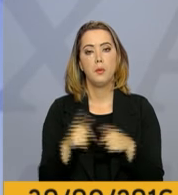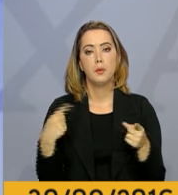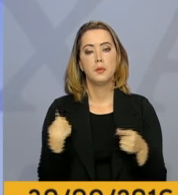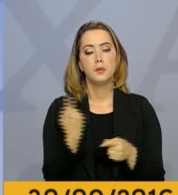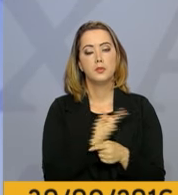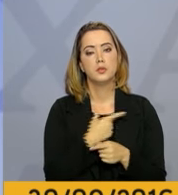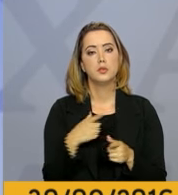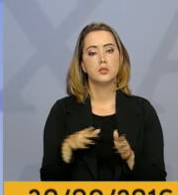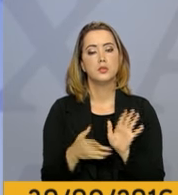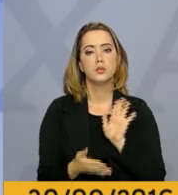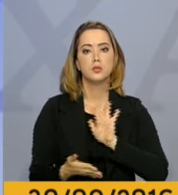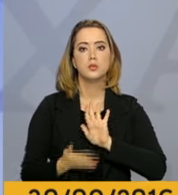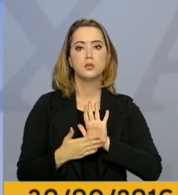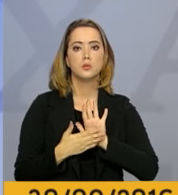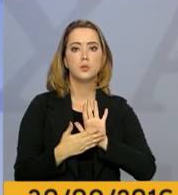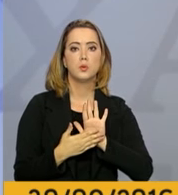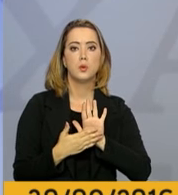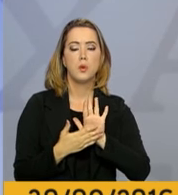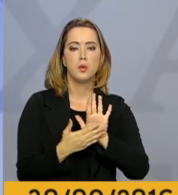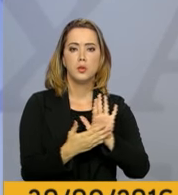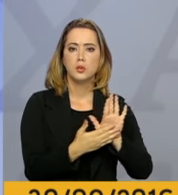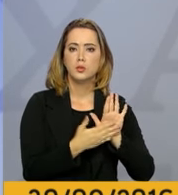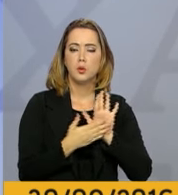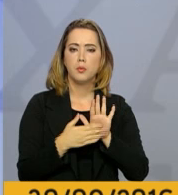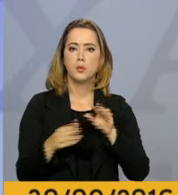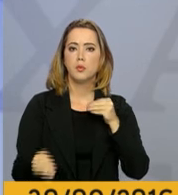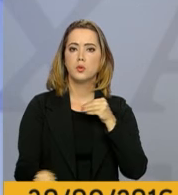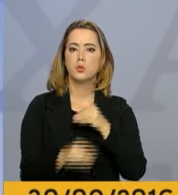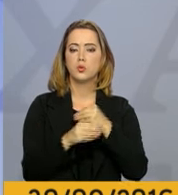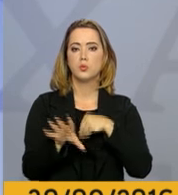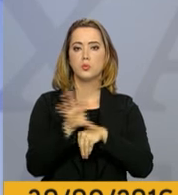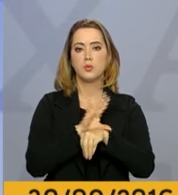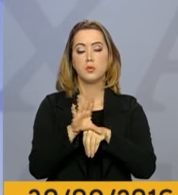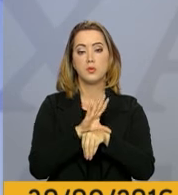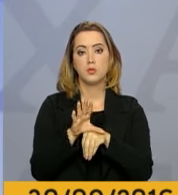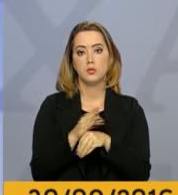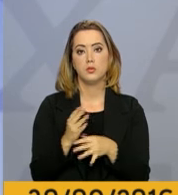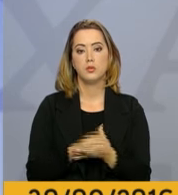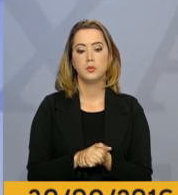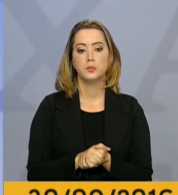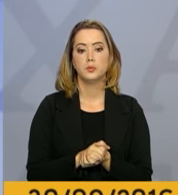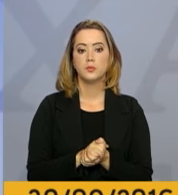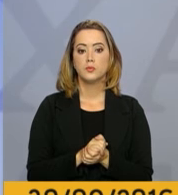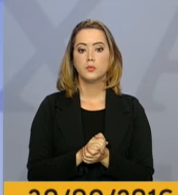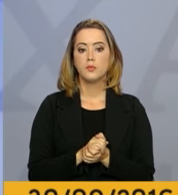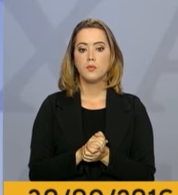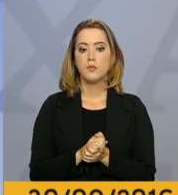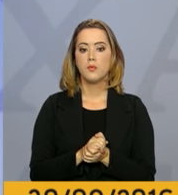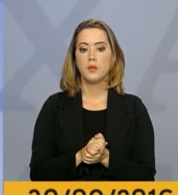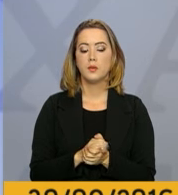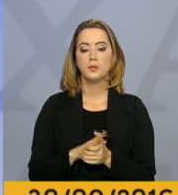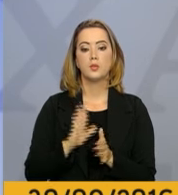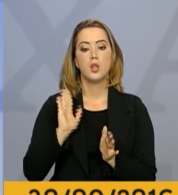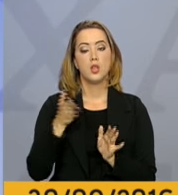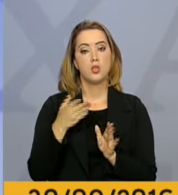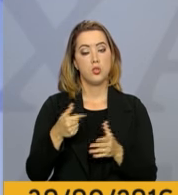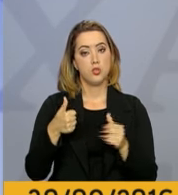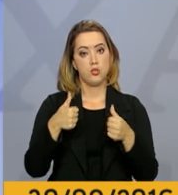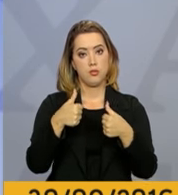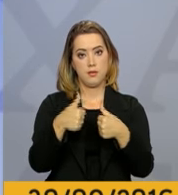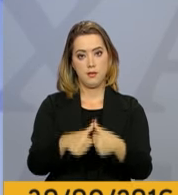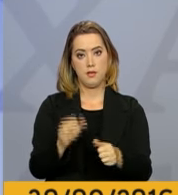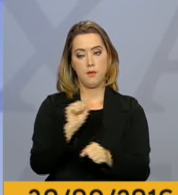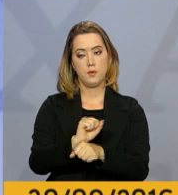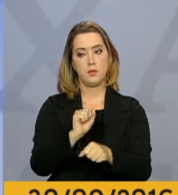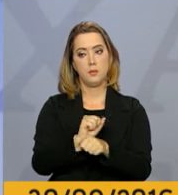mandamos uma proposta de emenda à Constituição. Aliás, me expresso melhor, já estava no Congresso,